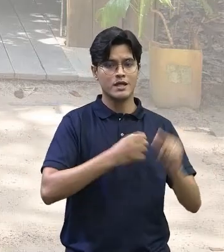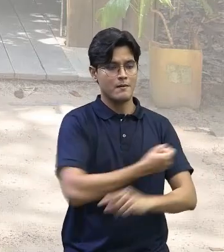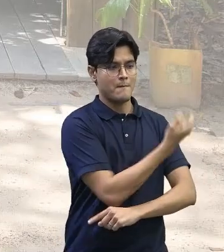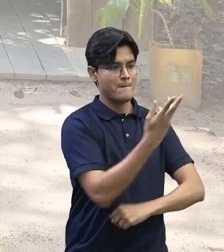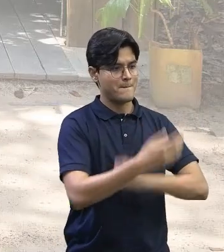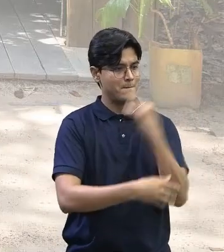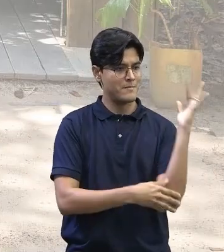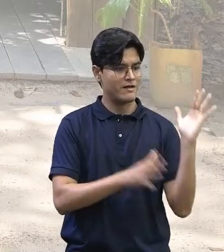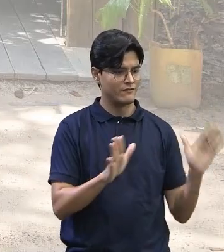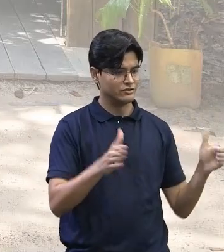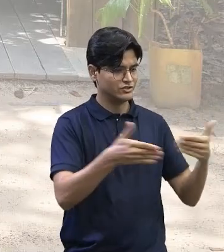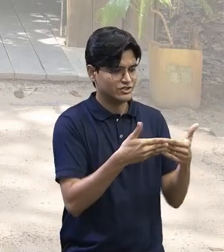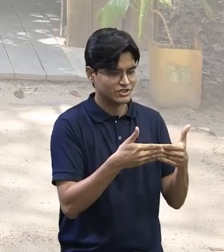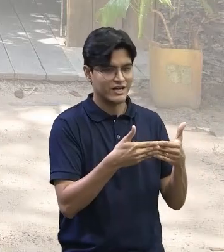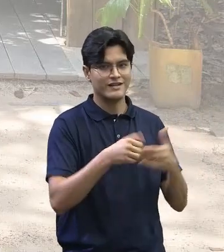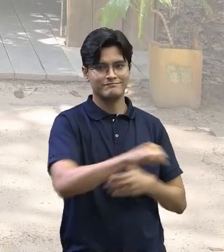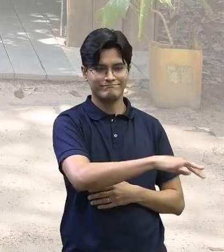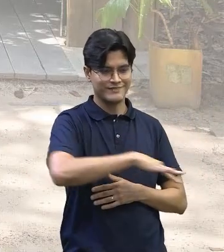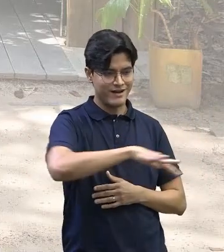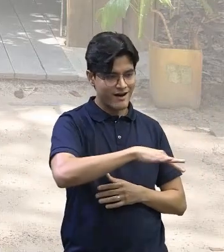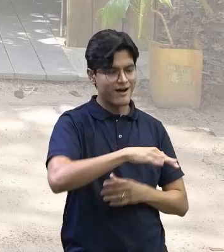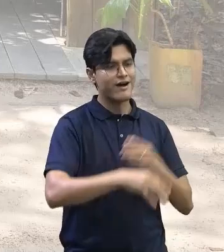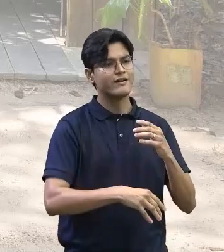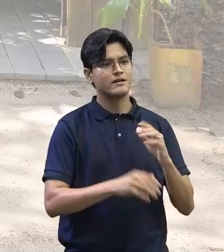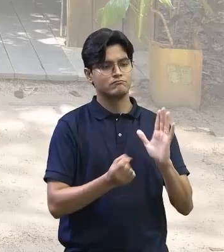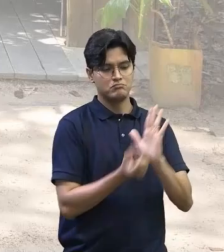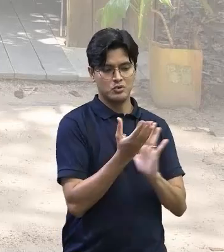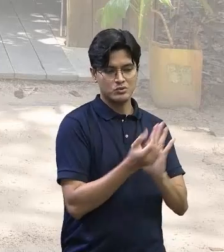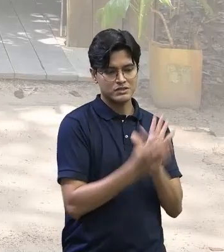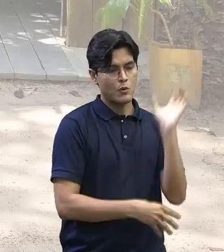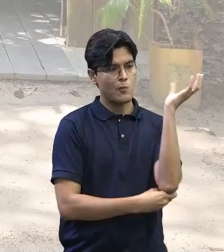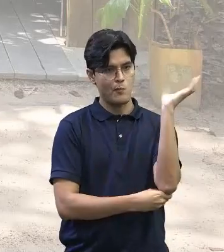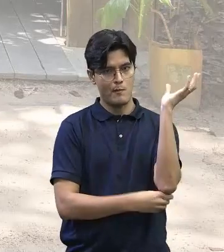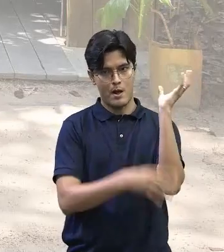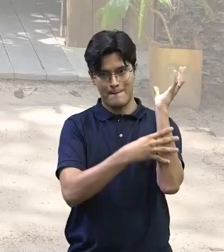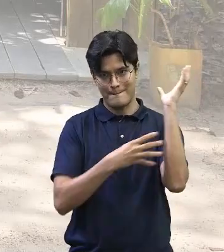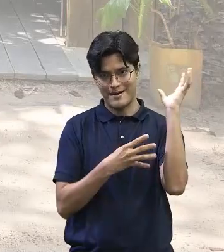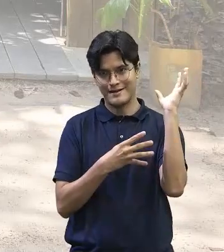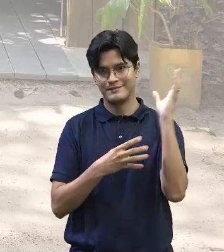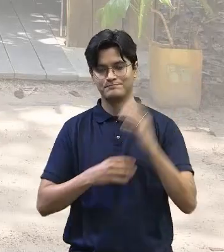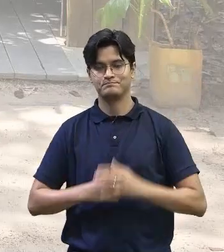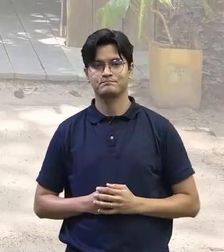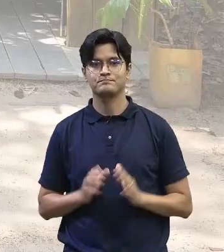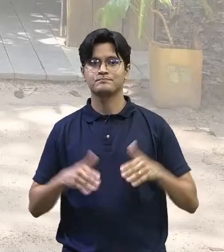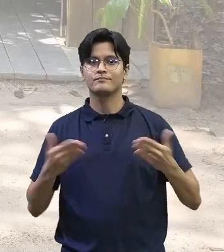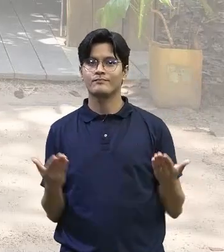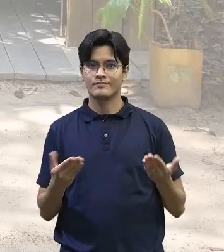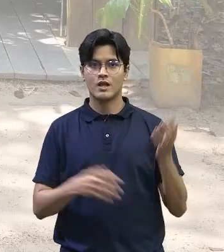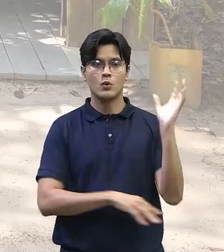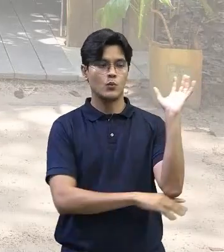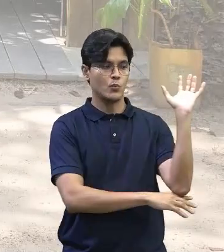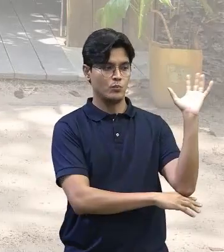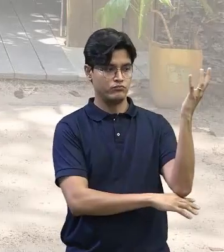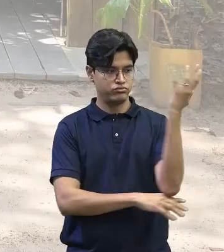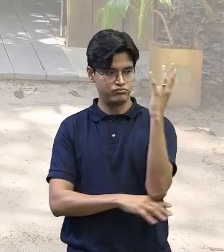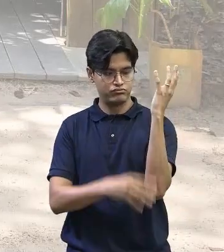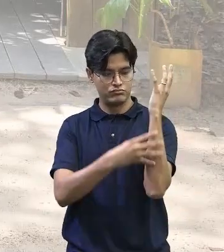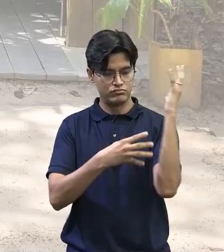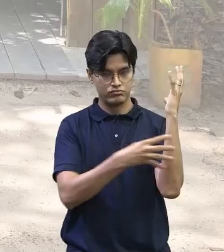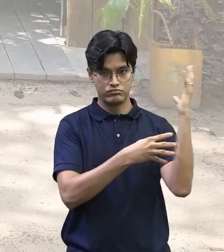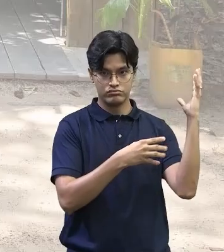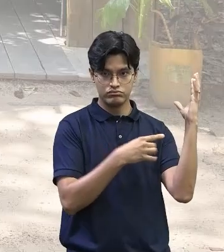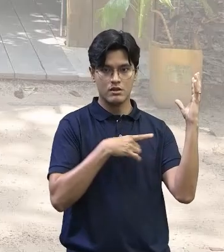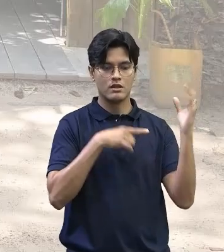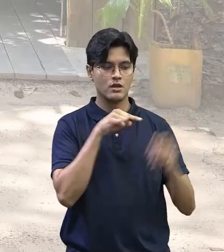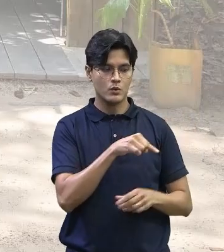compunha justamente o seringal. Vamos adiante, vamos lá? O seringal constituía de um barracão central,